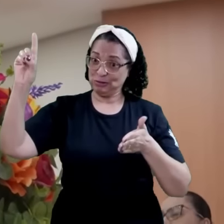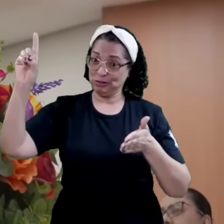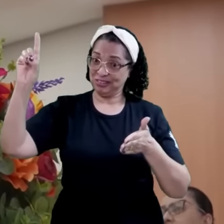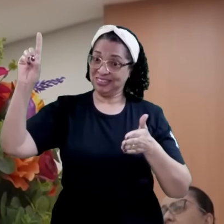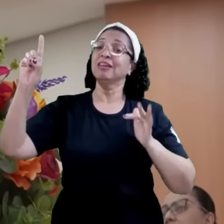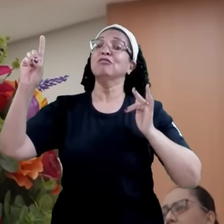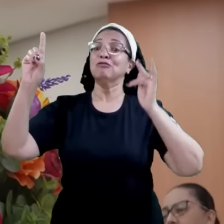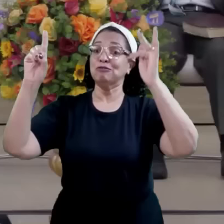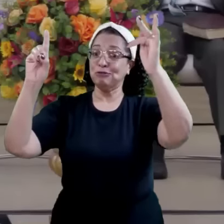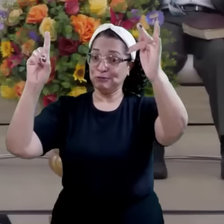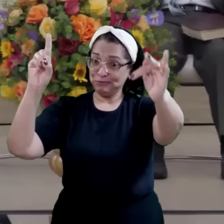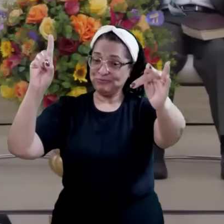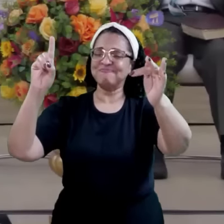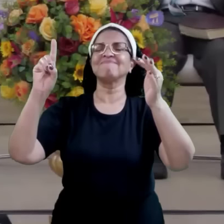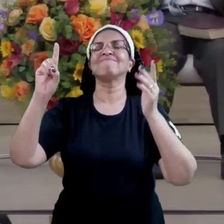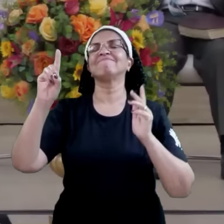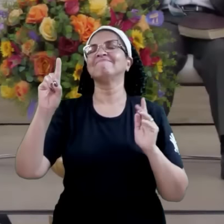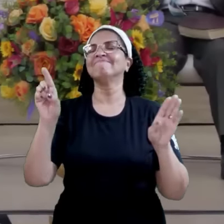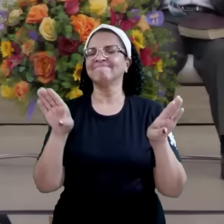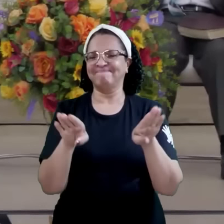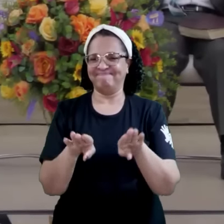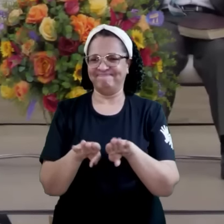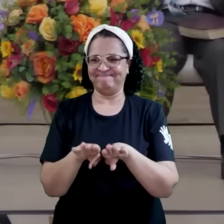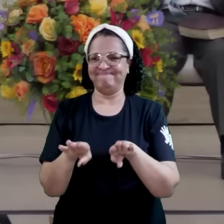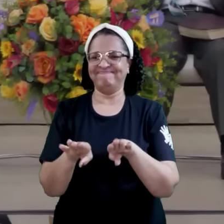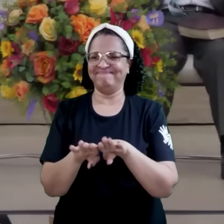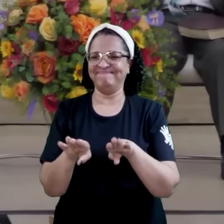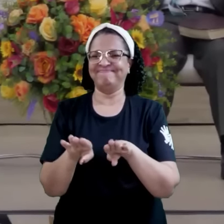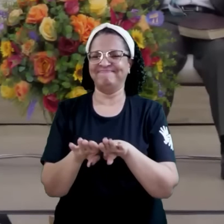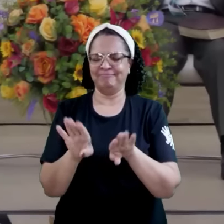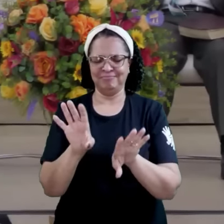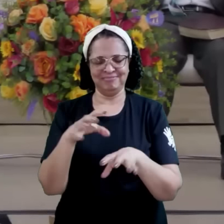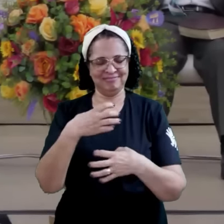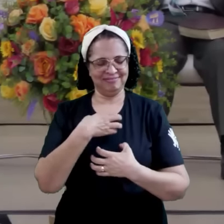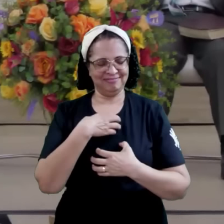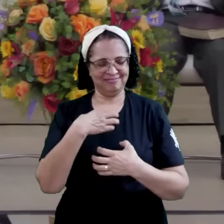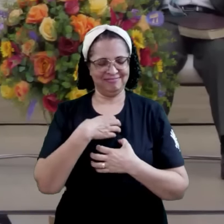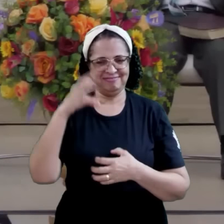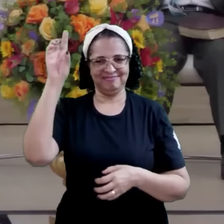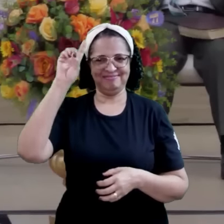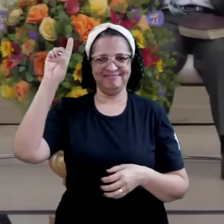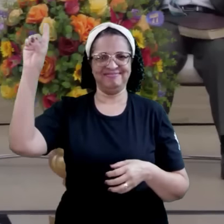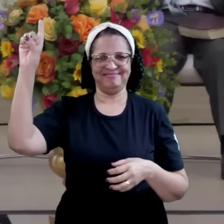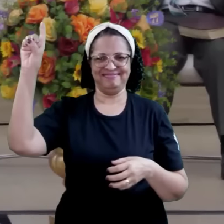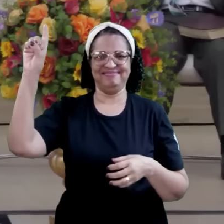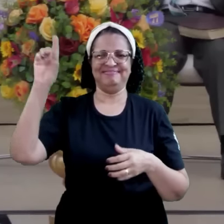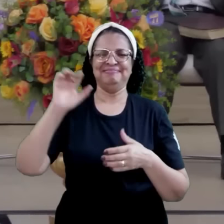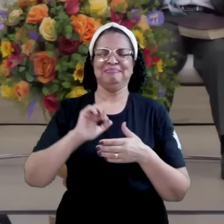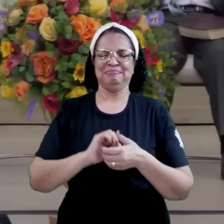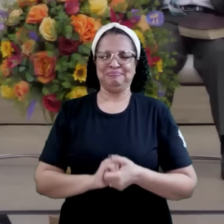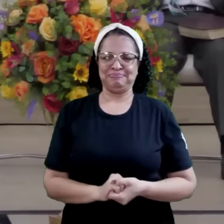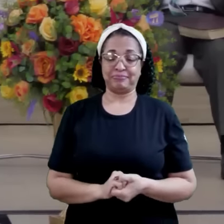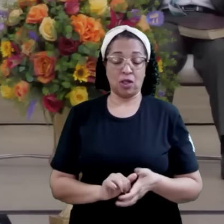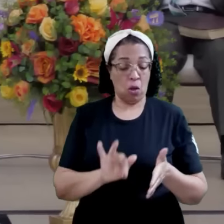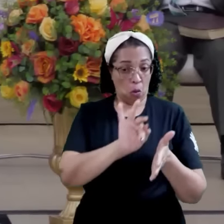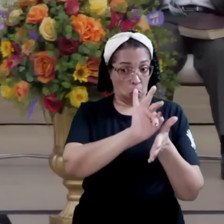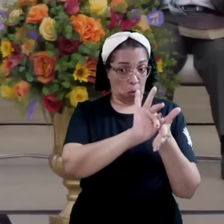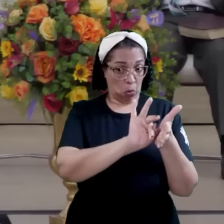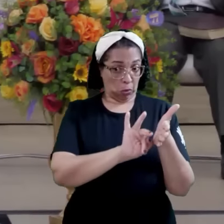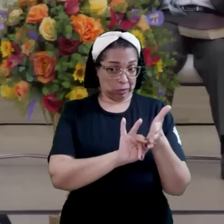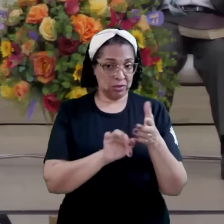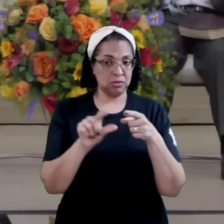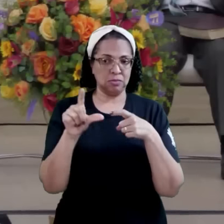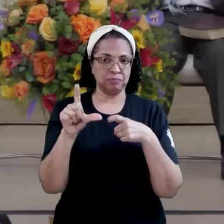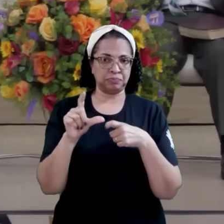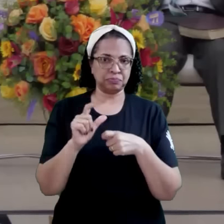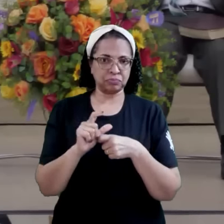eu tô sentindo Deus aqui irmãos mas entrando no texto aqui por causa do horário a Bíblia vai dizer que Jesus